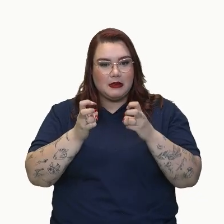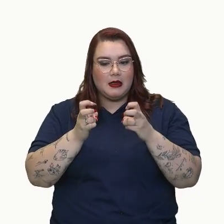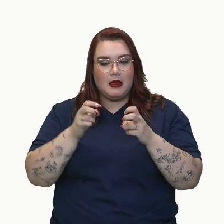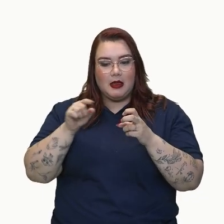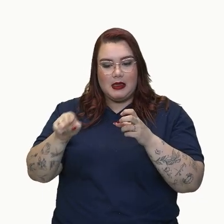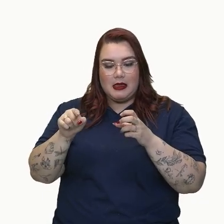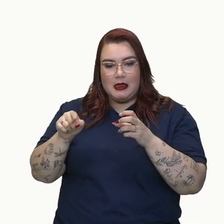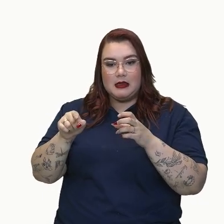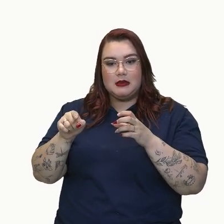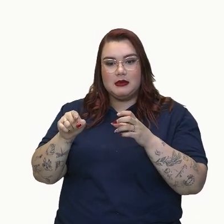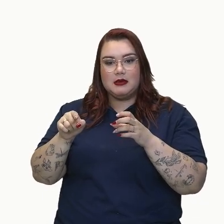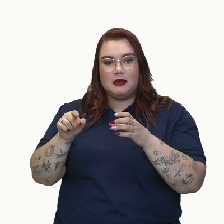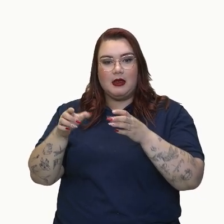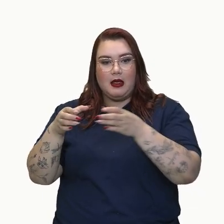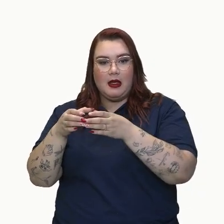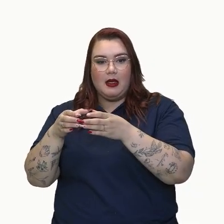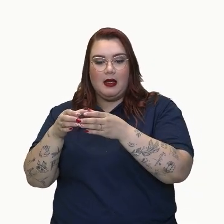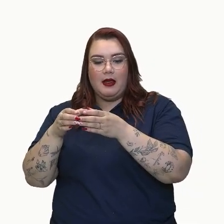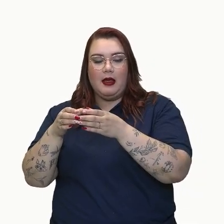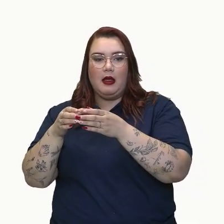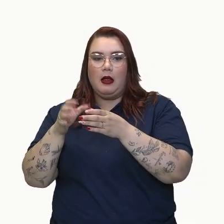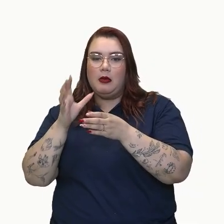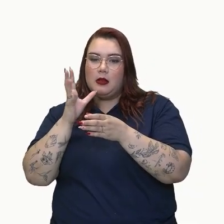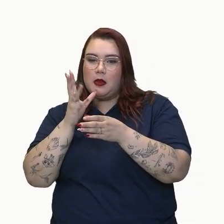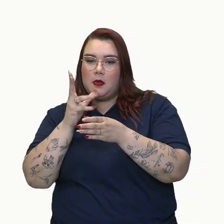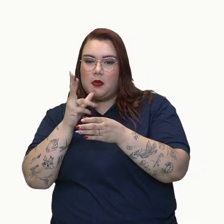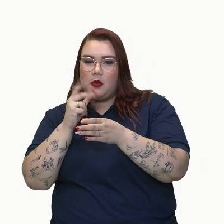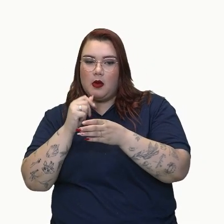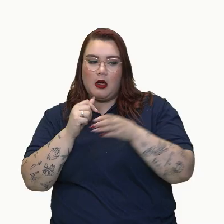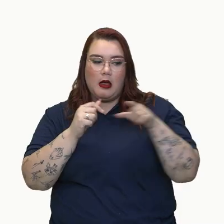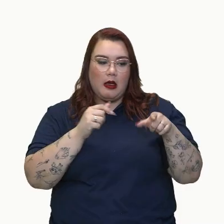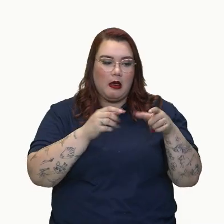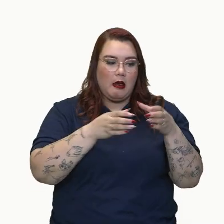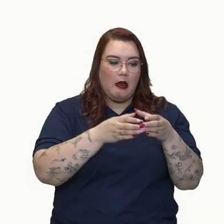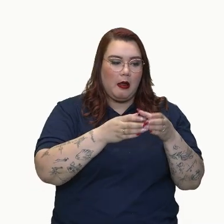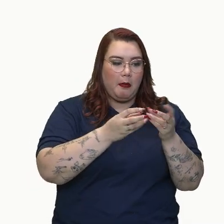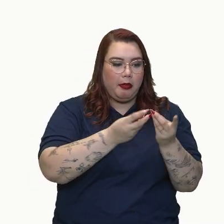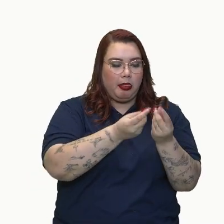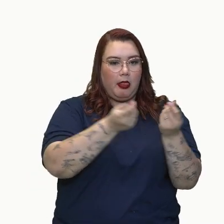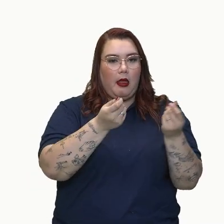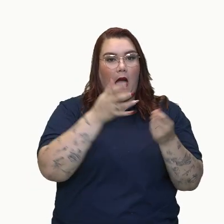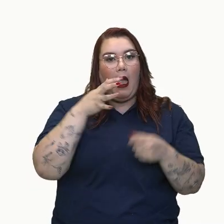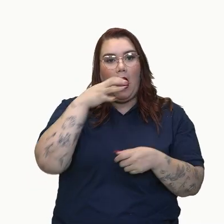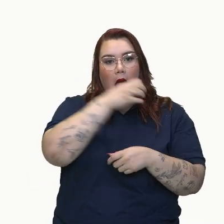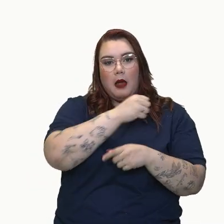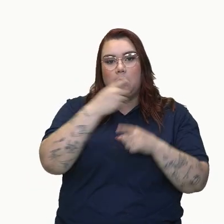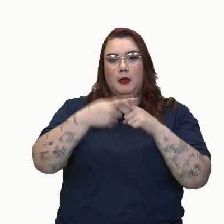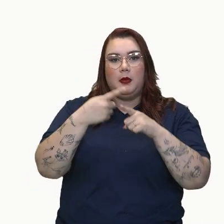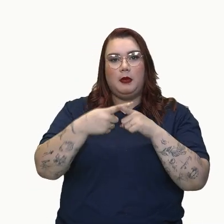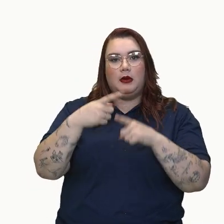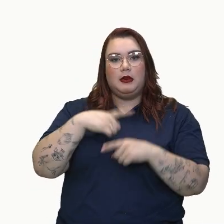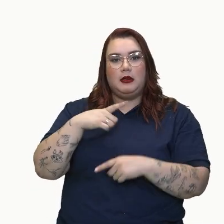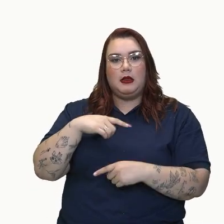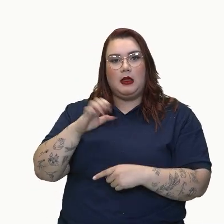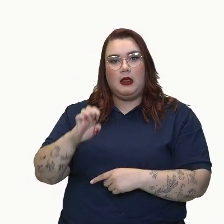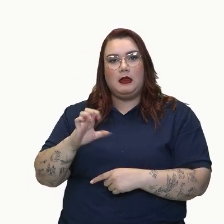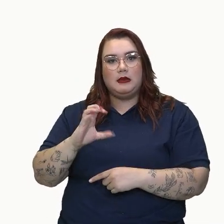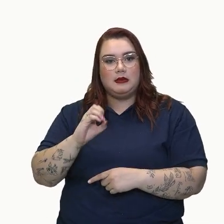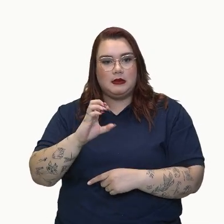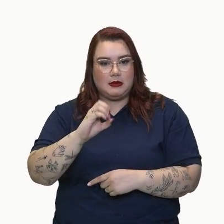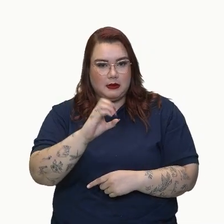vai ali quebrar mais rápido, tá? Por causa da enzima. Ou seja,